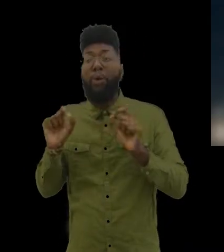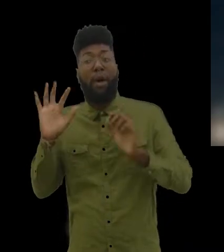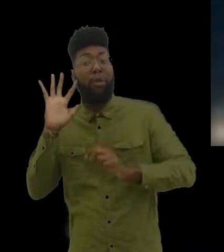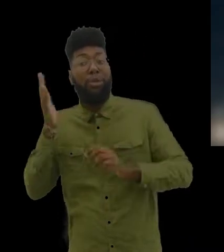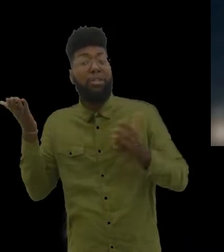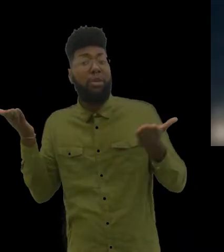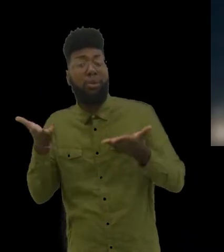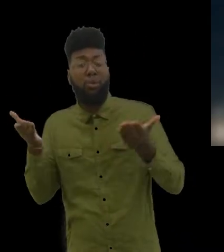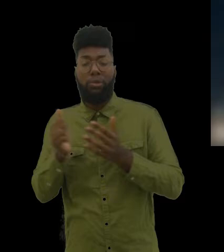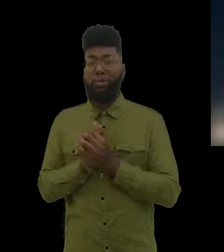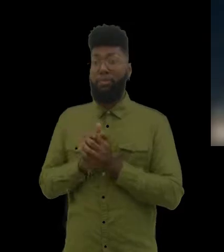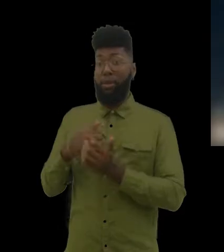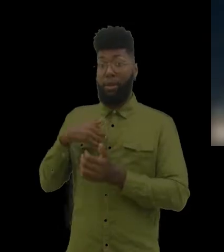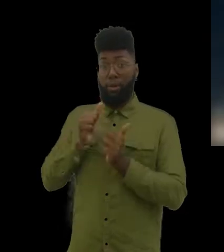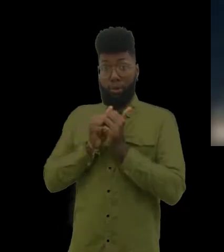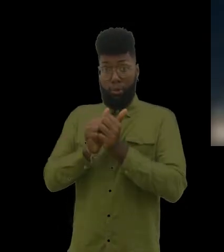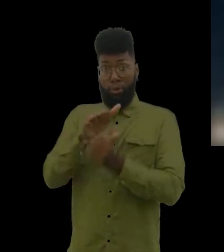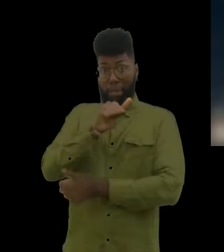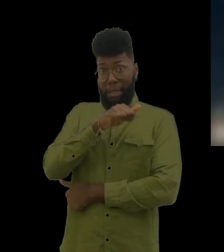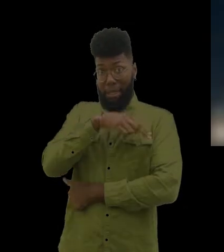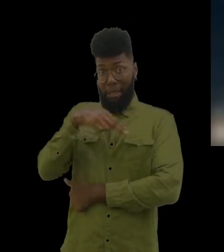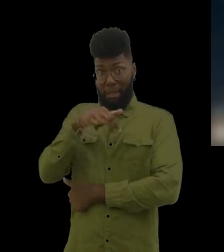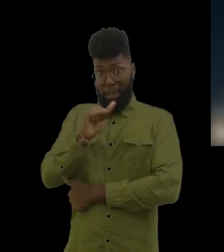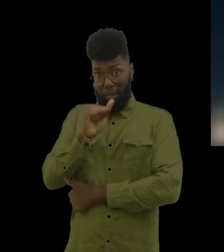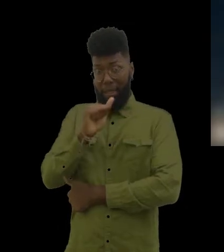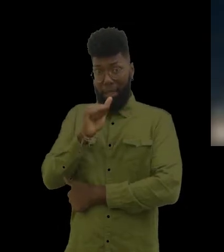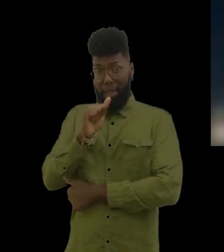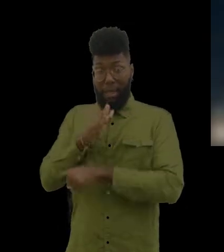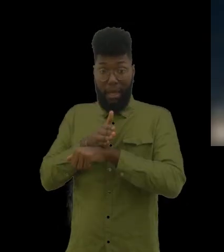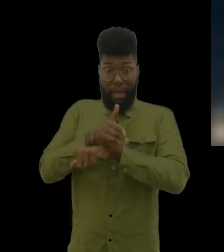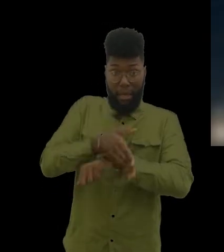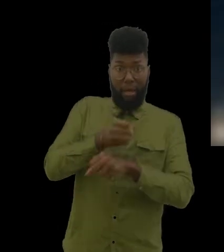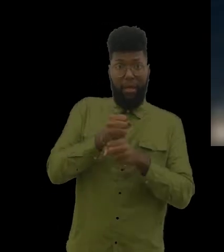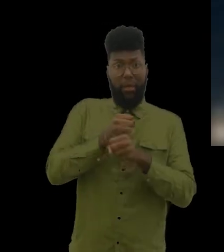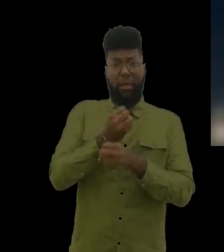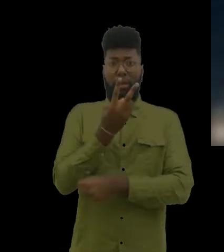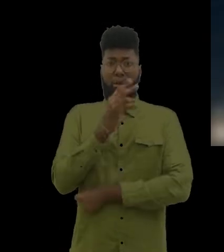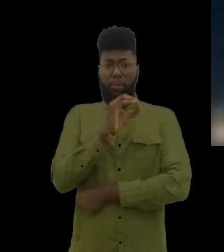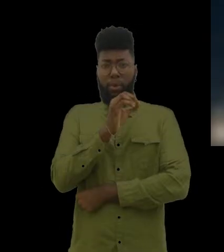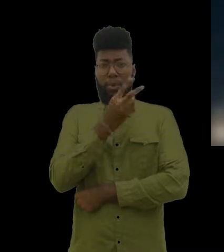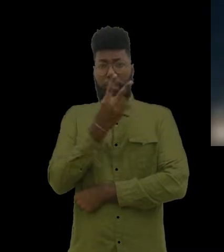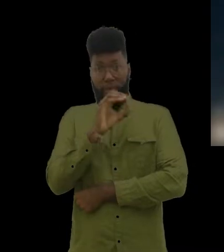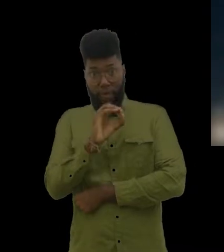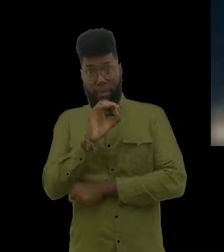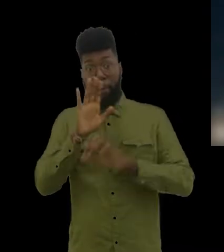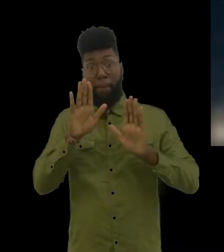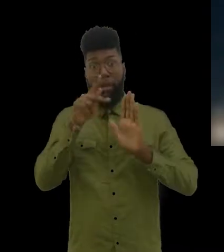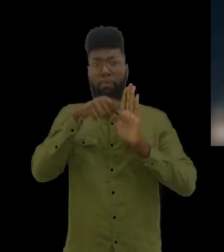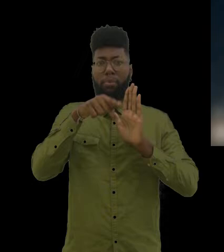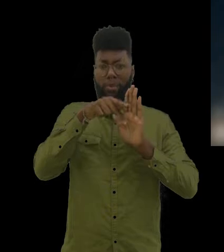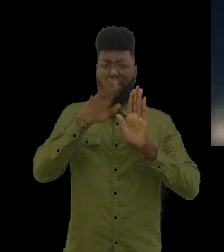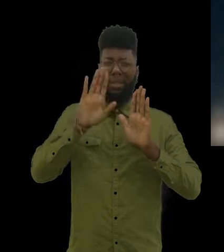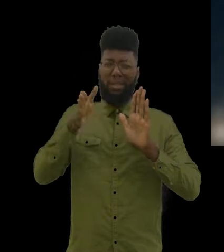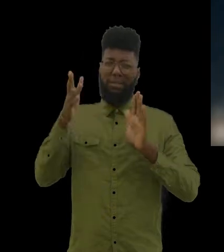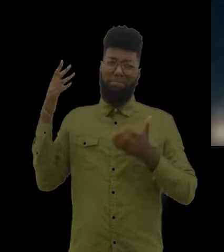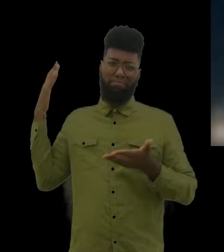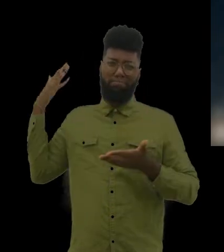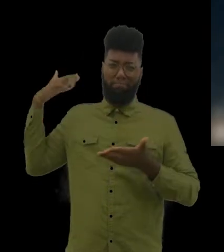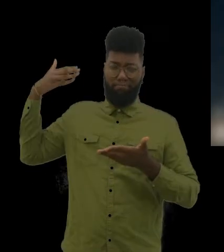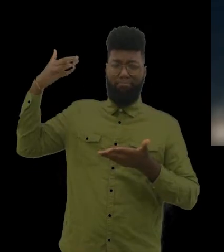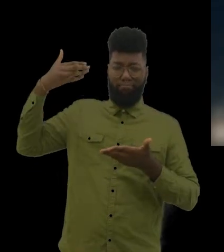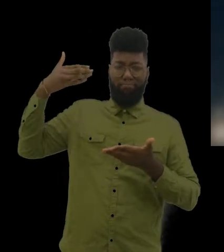Ana, também ingressei no Aruanda em 2020, né? Mas o Aruanda ele já tem uma história um pouco anterior a